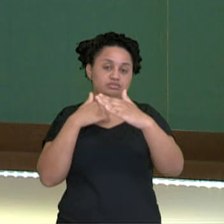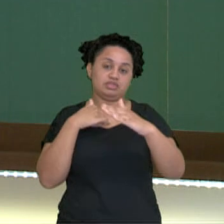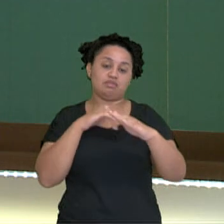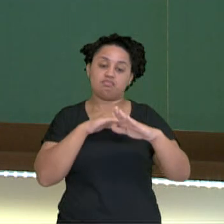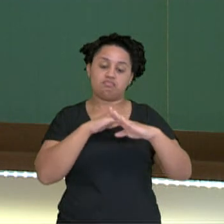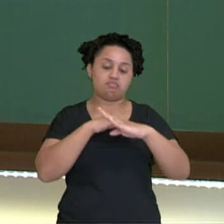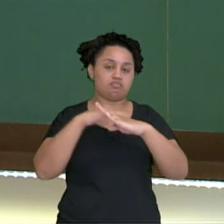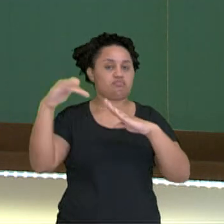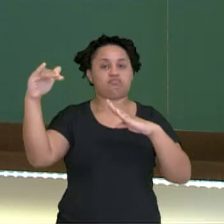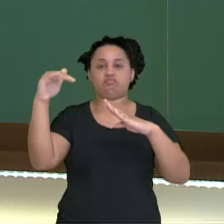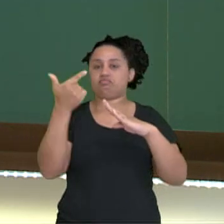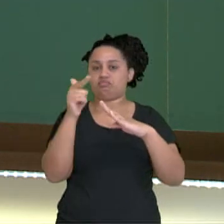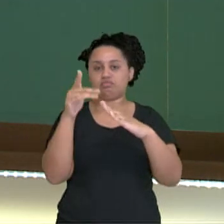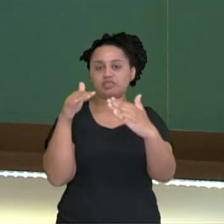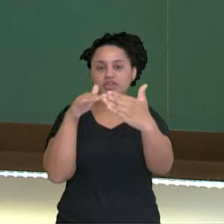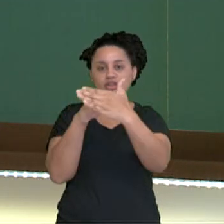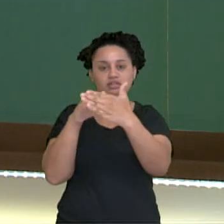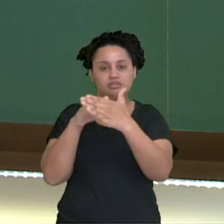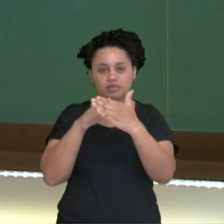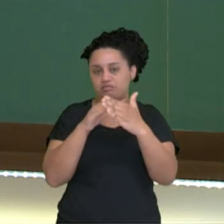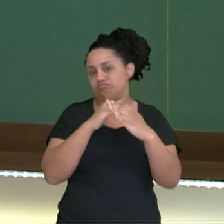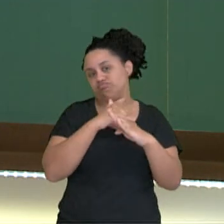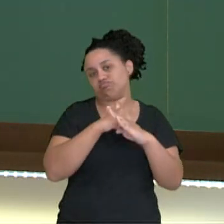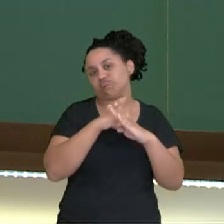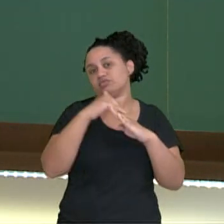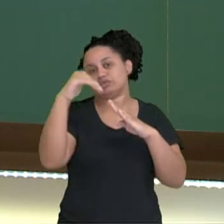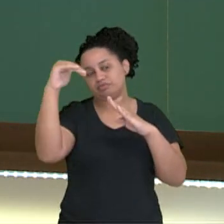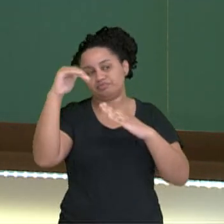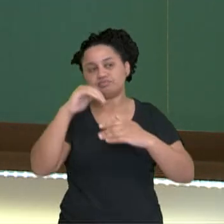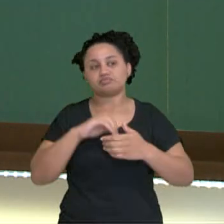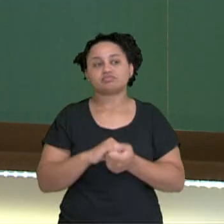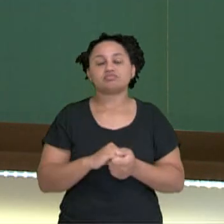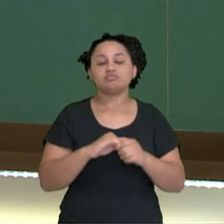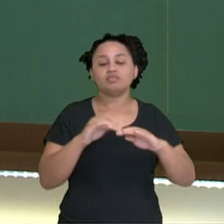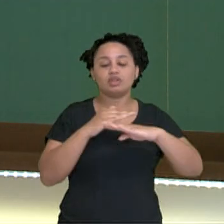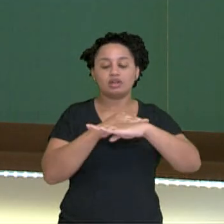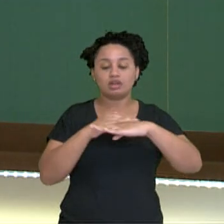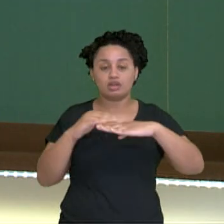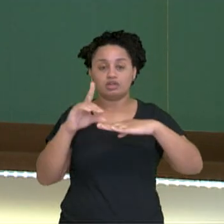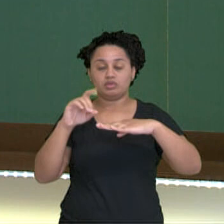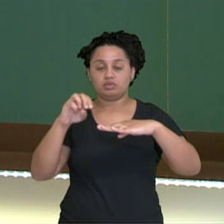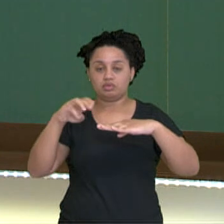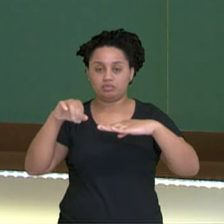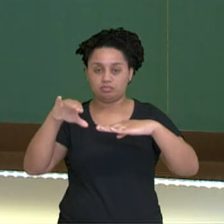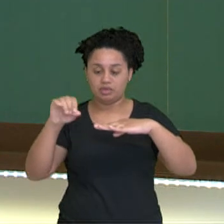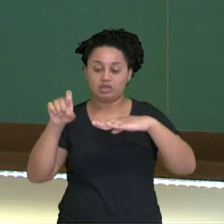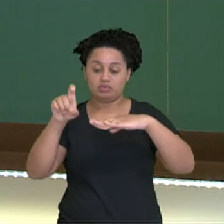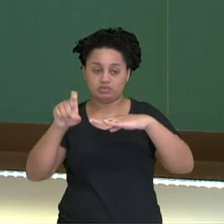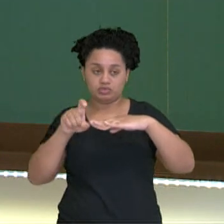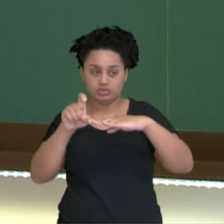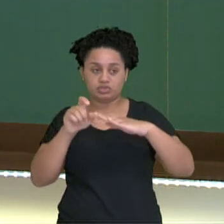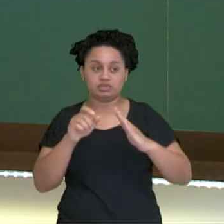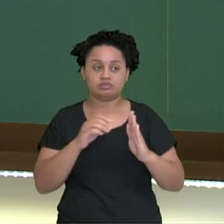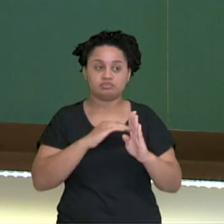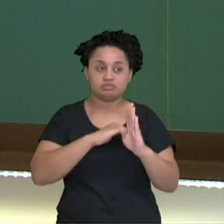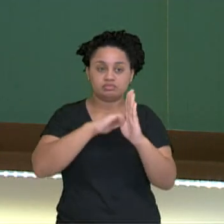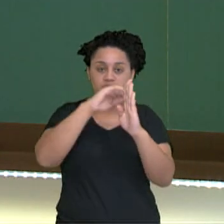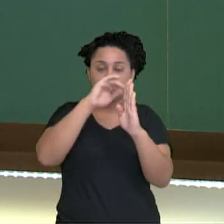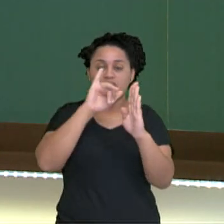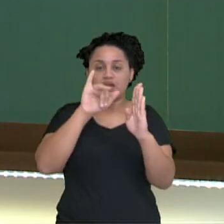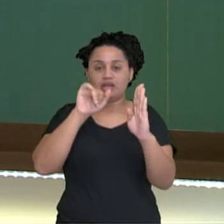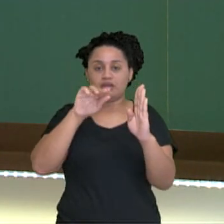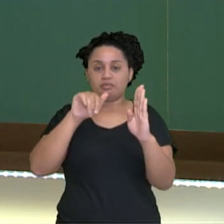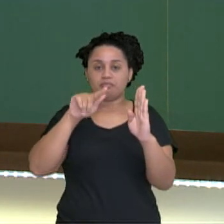na reta numérica, né? Também, domínio e imagem continuam eixo X e eixo Y, e de acordo com a